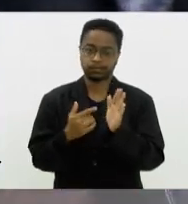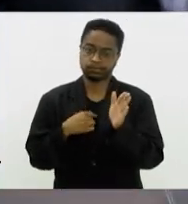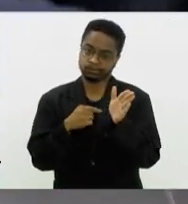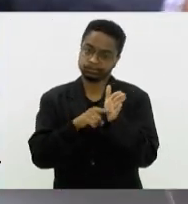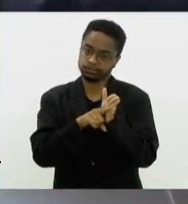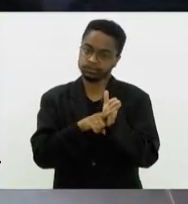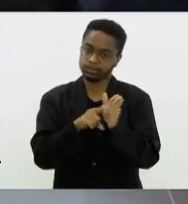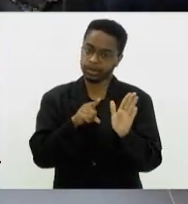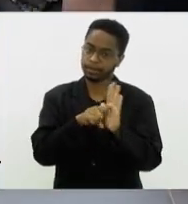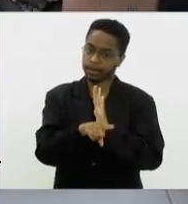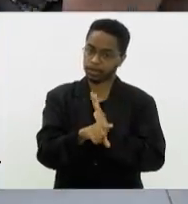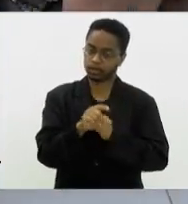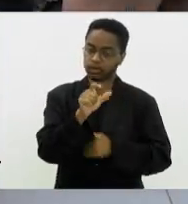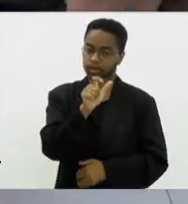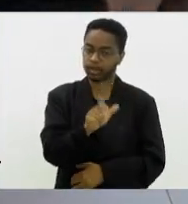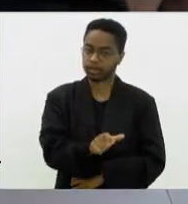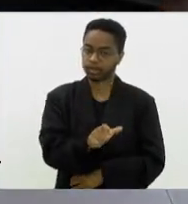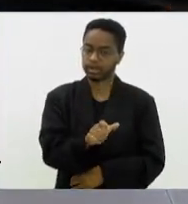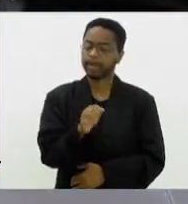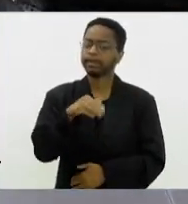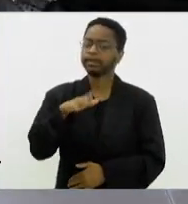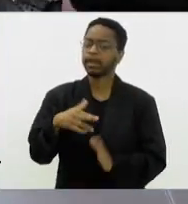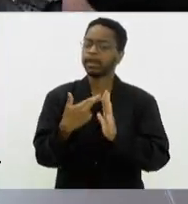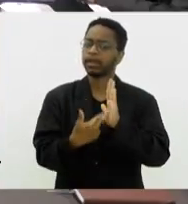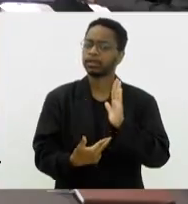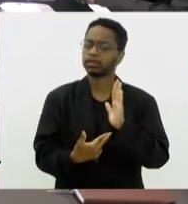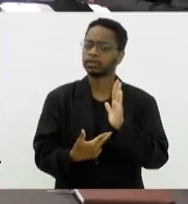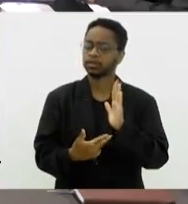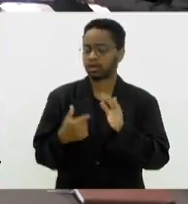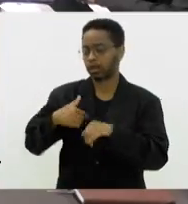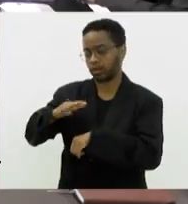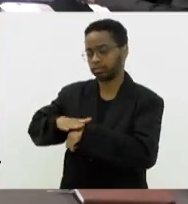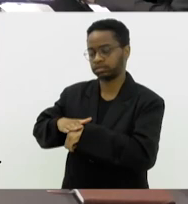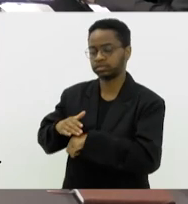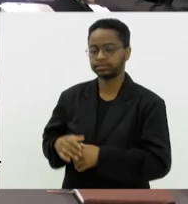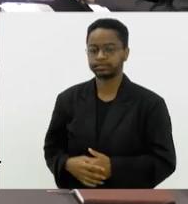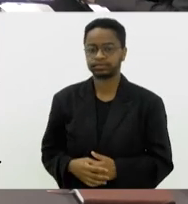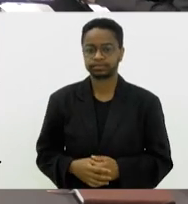Excelência. E quem é o relator, hein? Sou eu. Ah, tá.